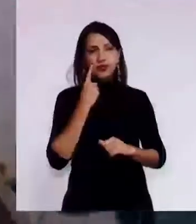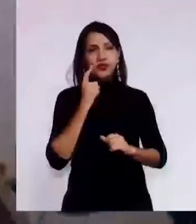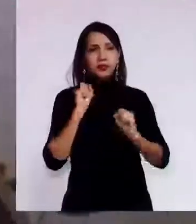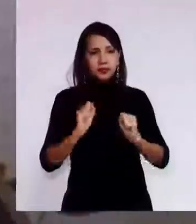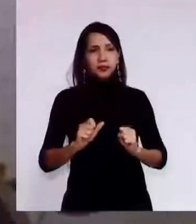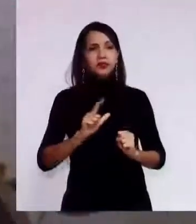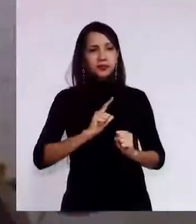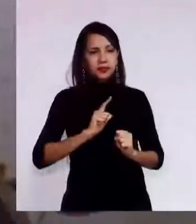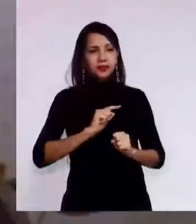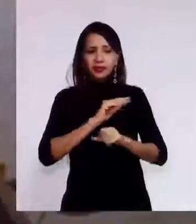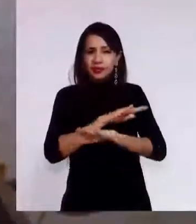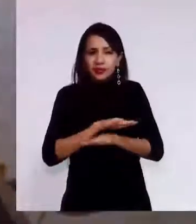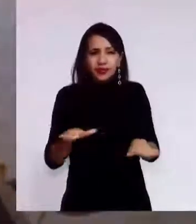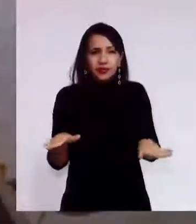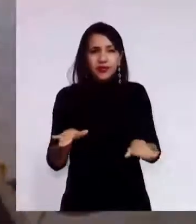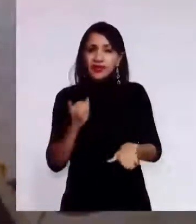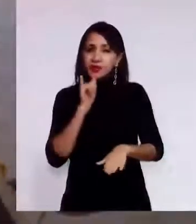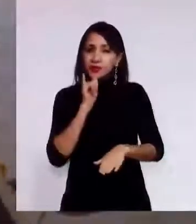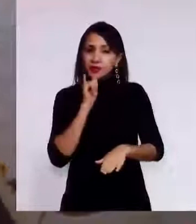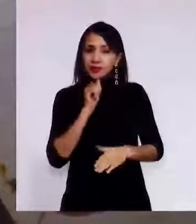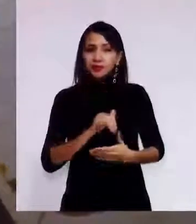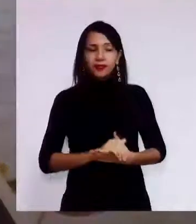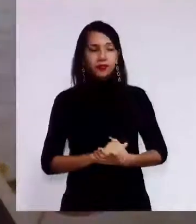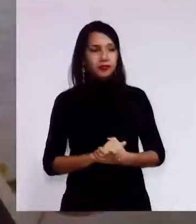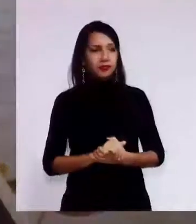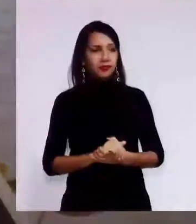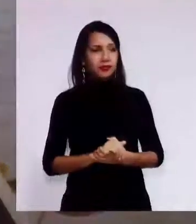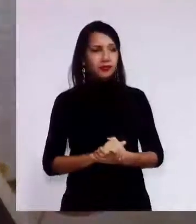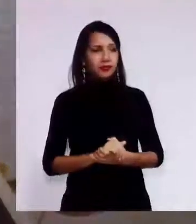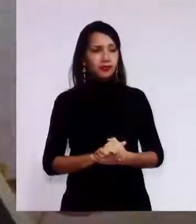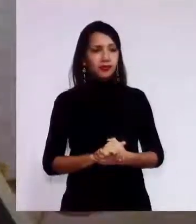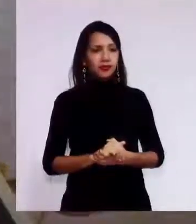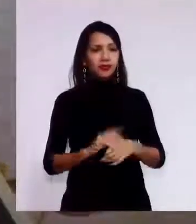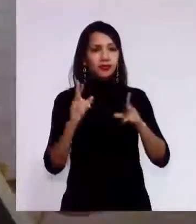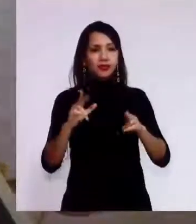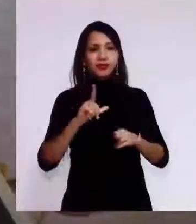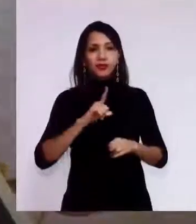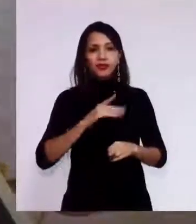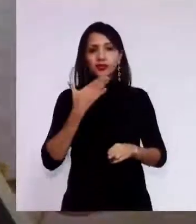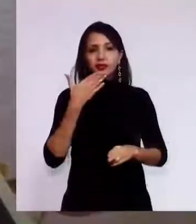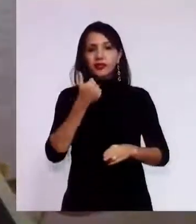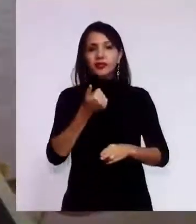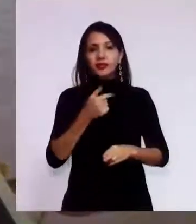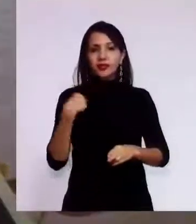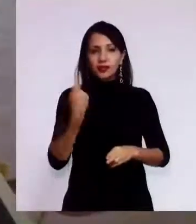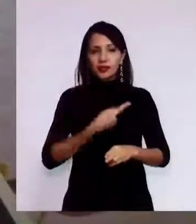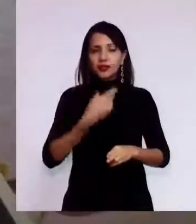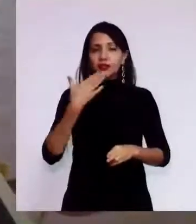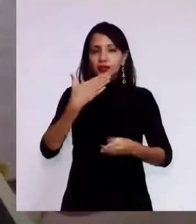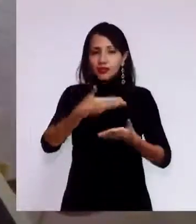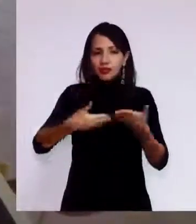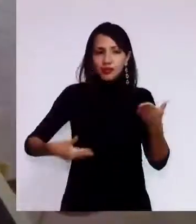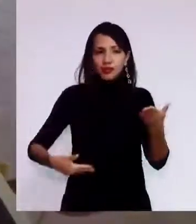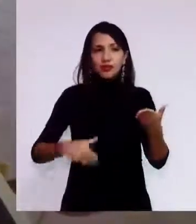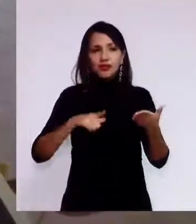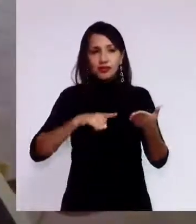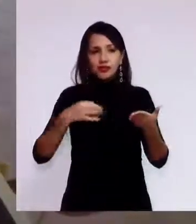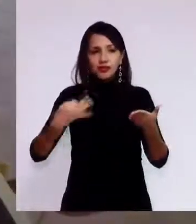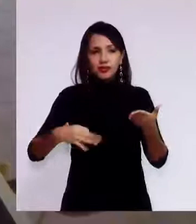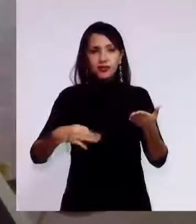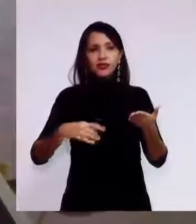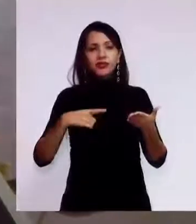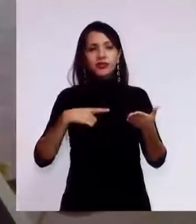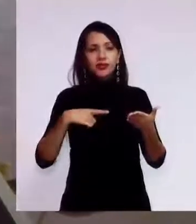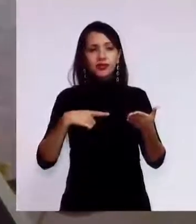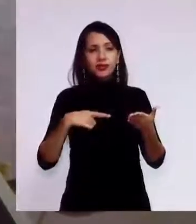podia ter sanado. Vou dar alguns exemplos. Assim como eu faço questão de melhorar os meus requerimentos, faço questão da semana que